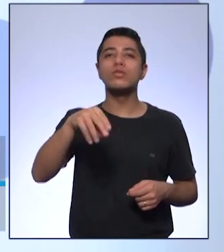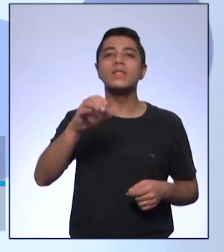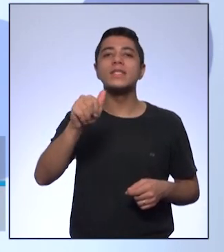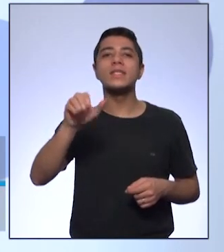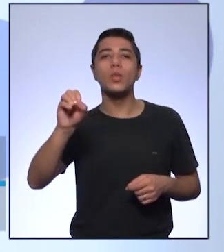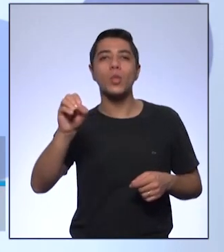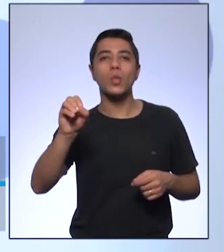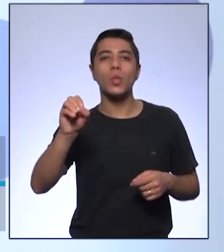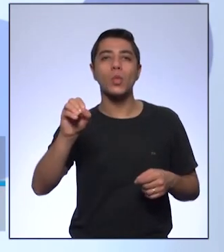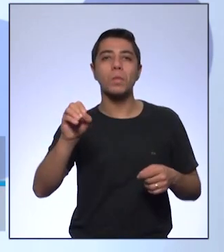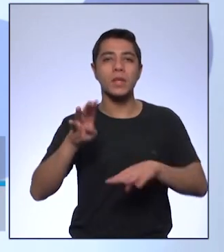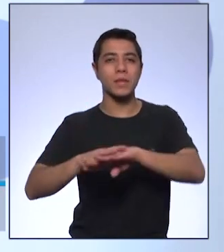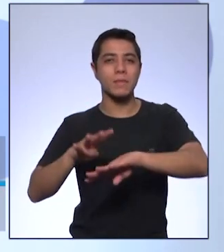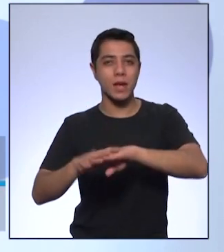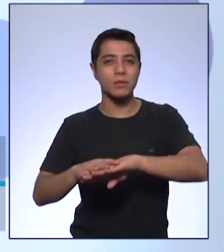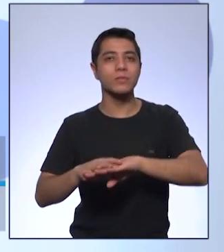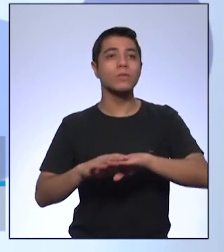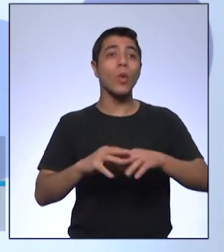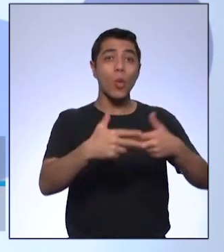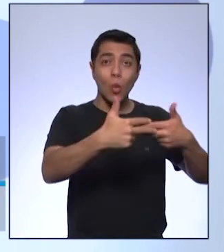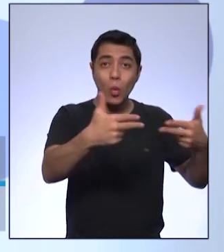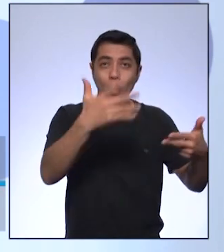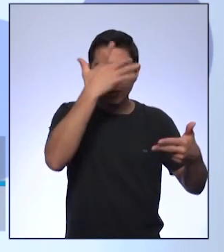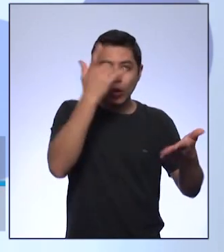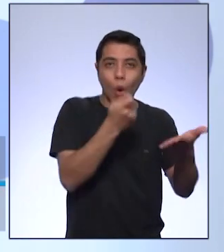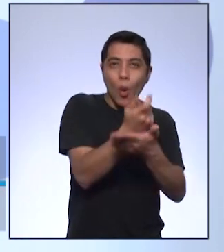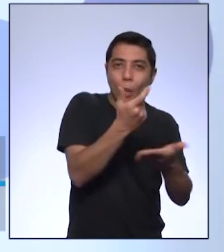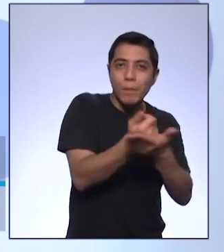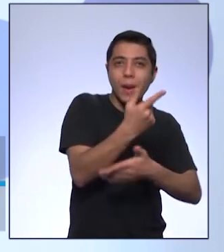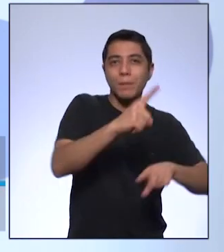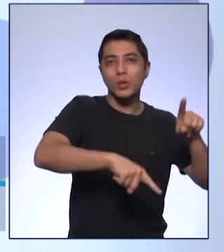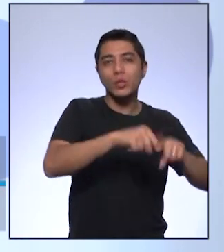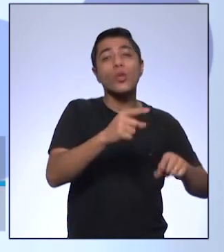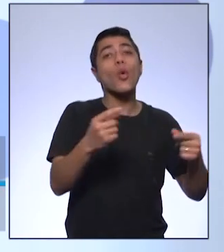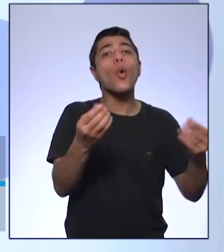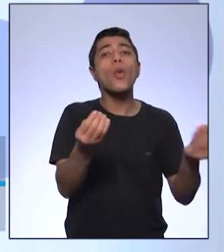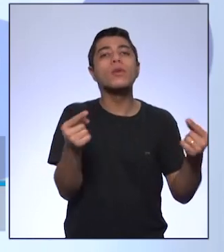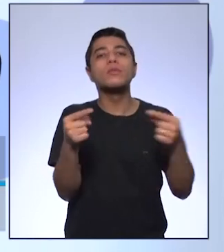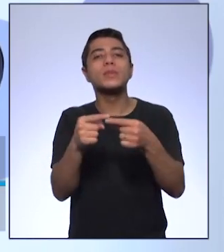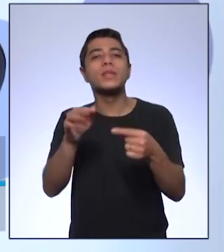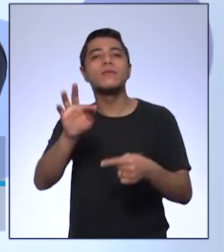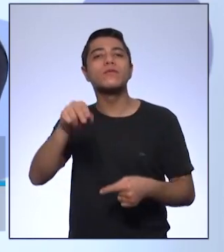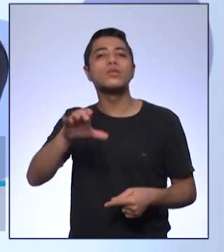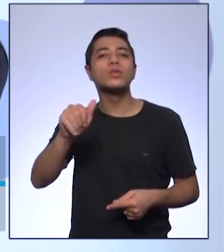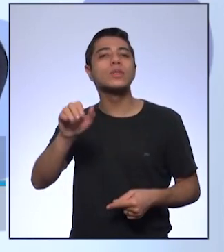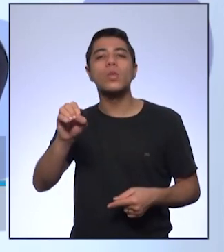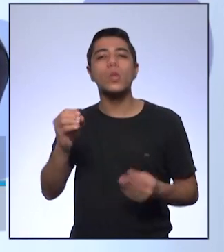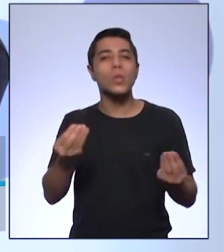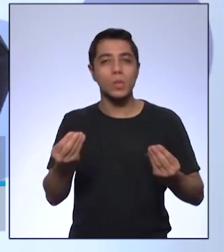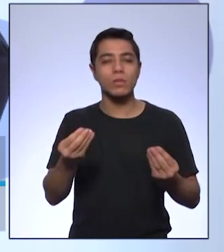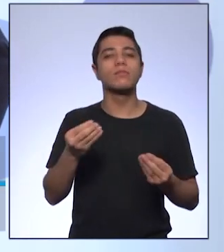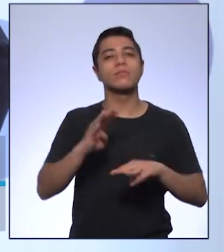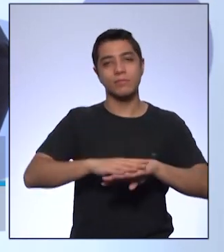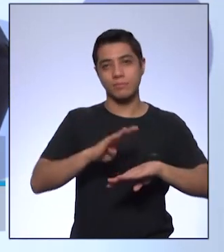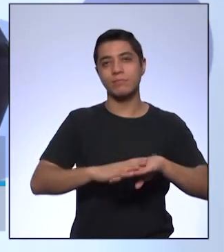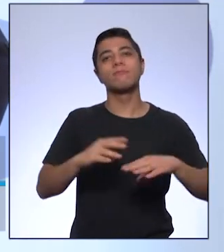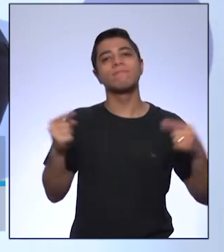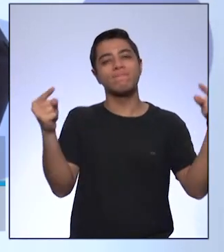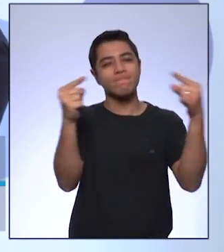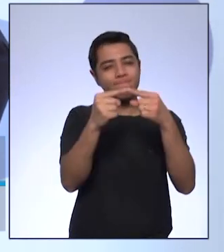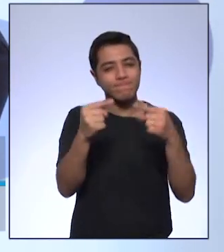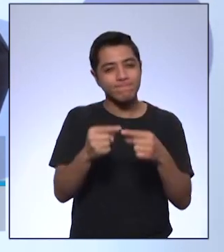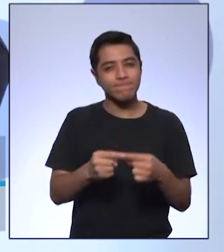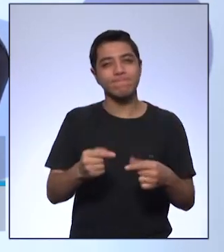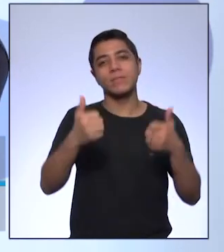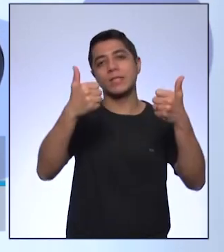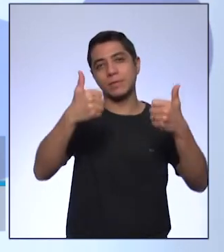acontece, aí no caso, né, é a compra de um determinado produto, o que acontece com esse produto relacionado à quantidade, né,